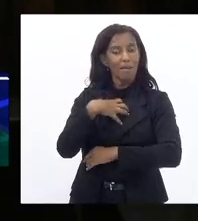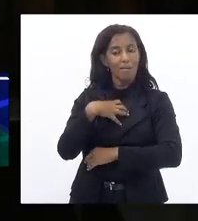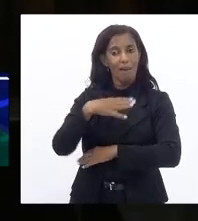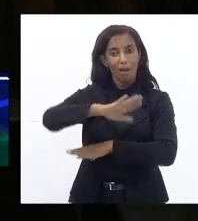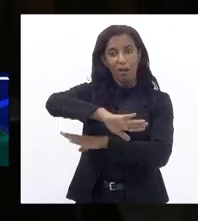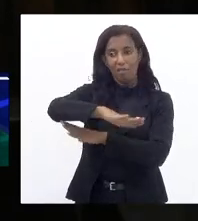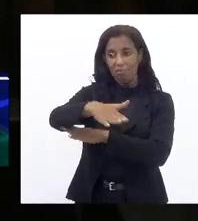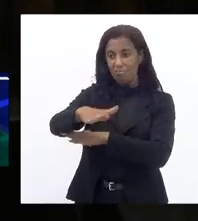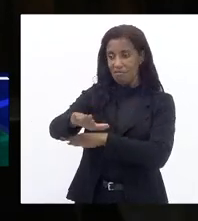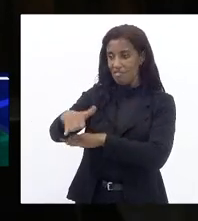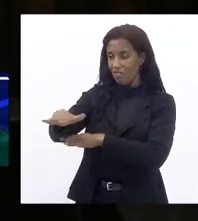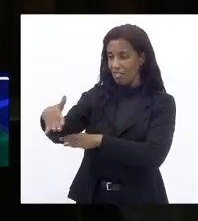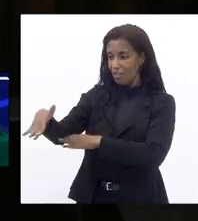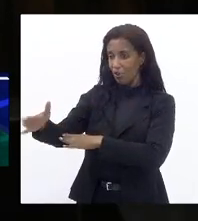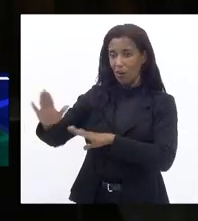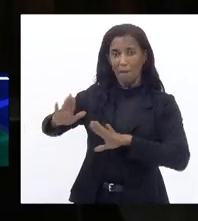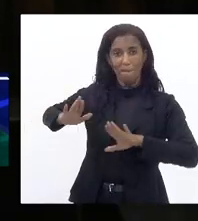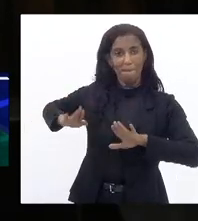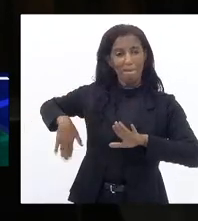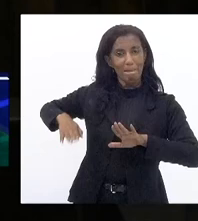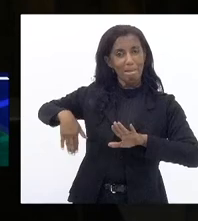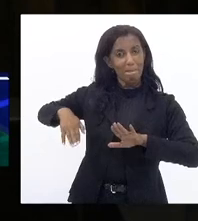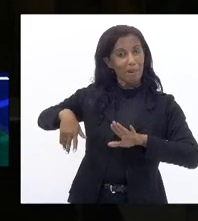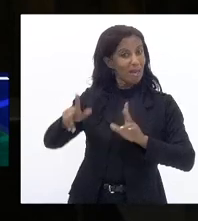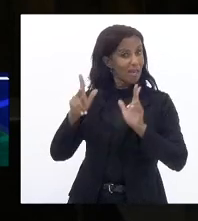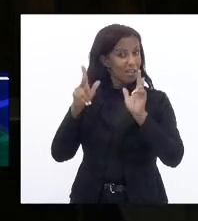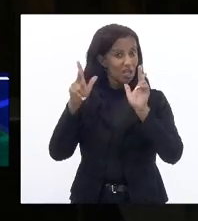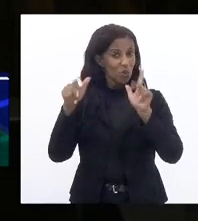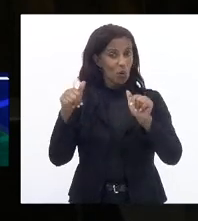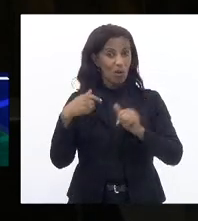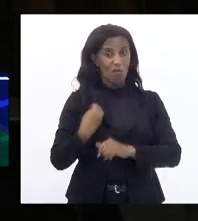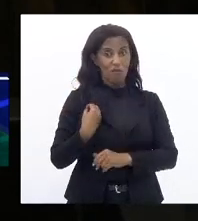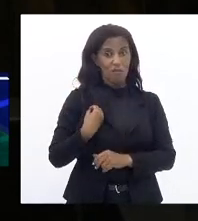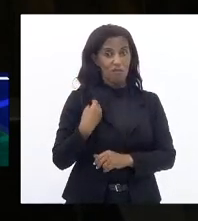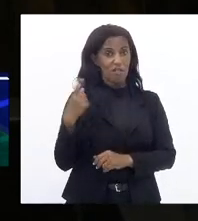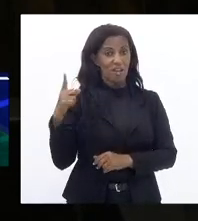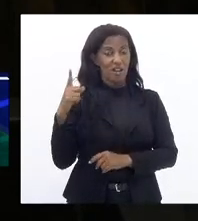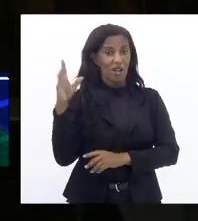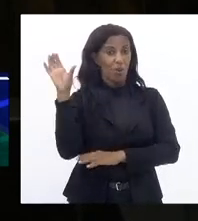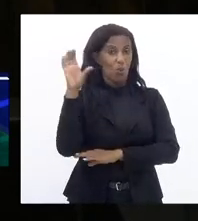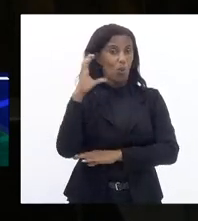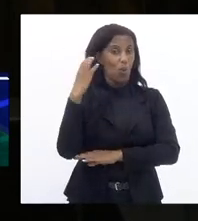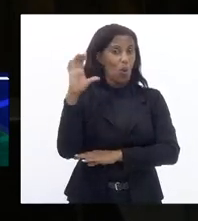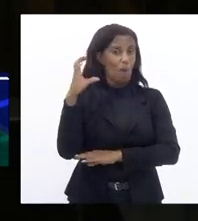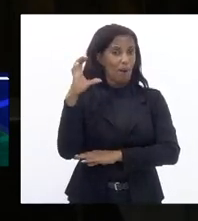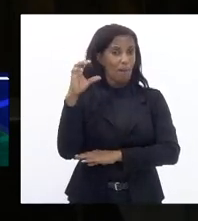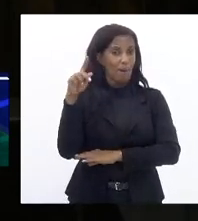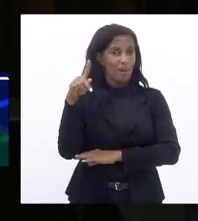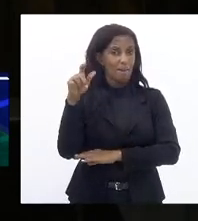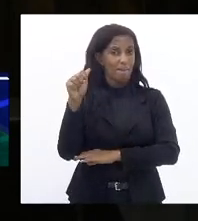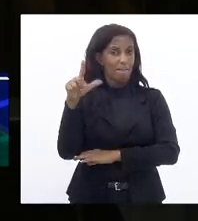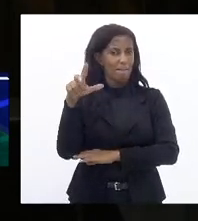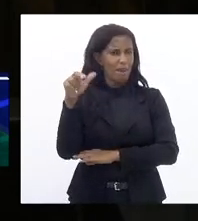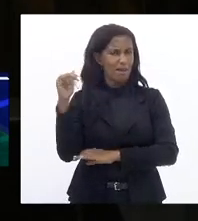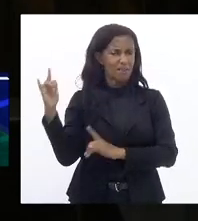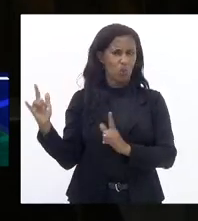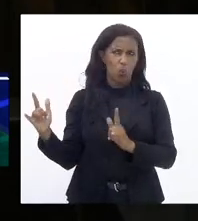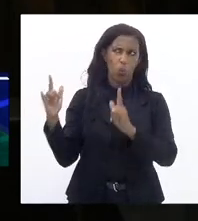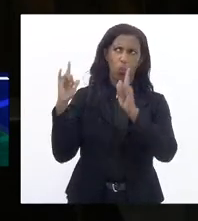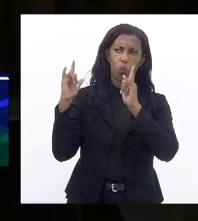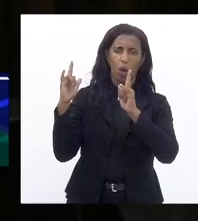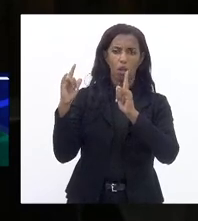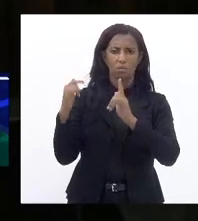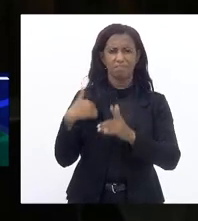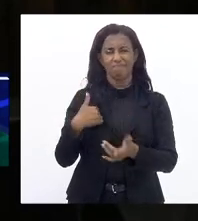ele ficar lá refastelado, tal qual fazia no Copacabana Palace. Ora, senhora presidente, são inquietações de minha